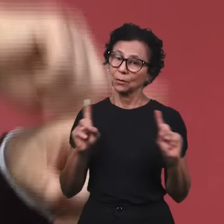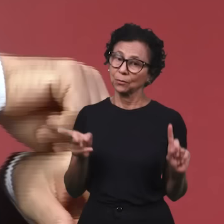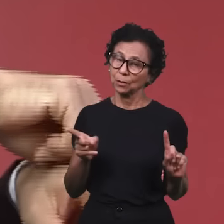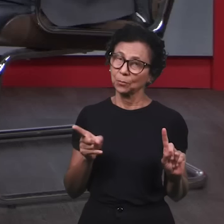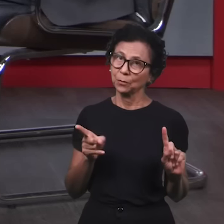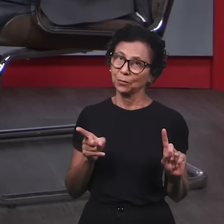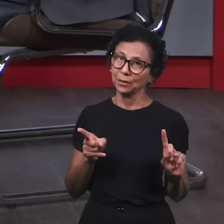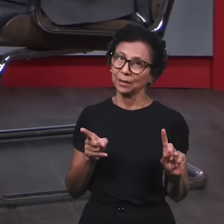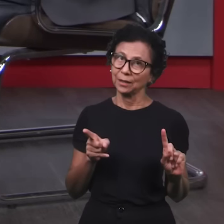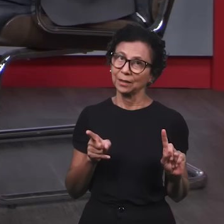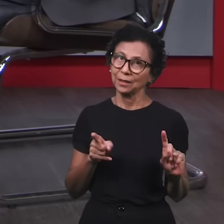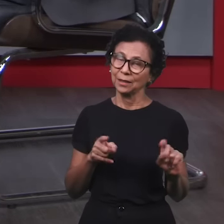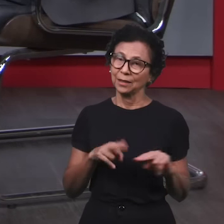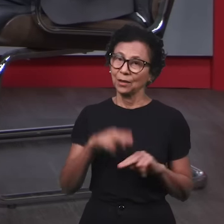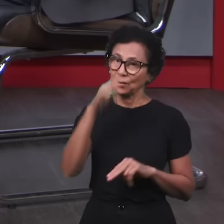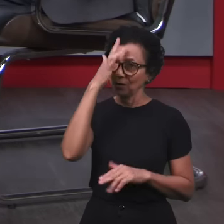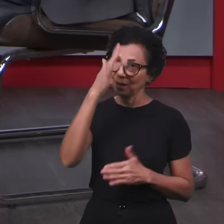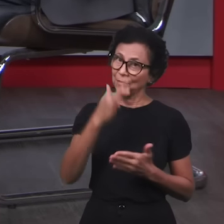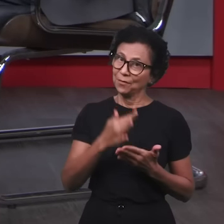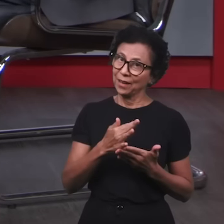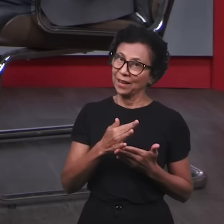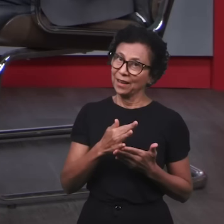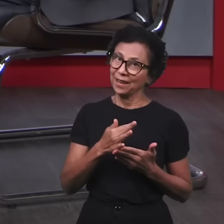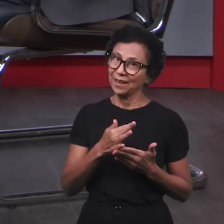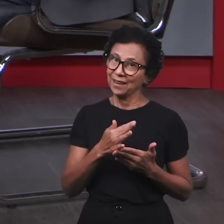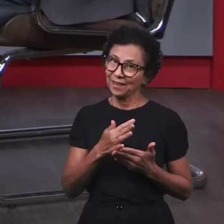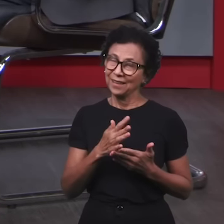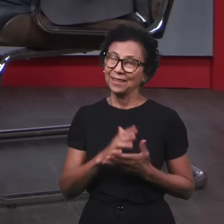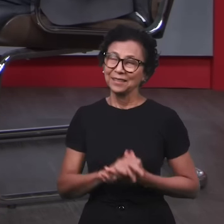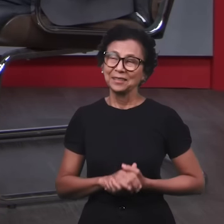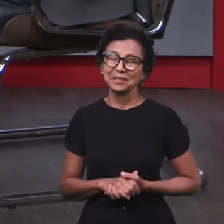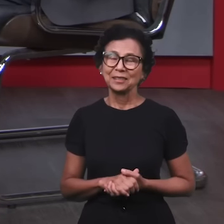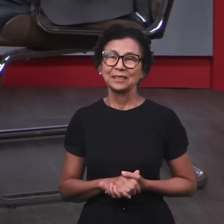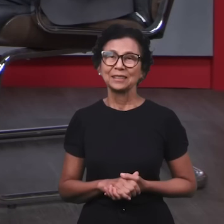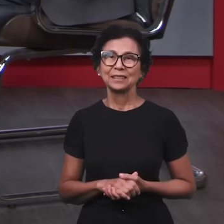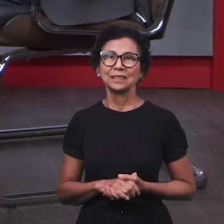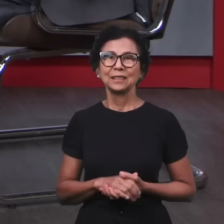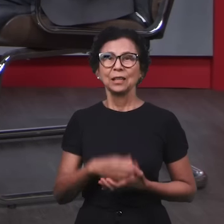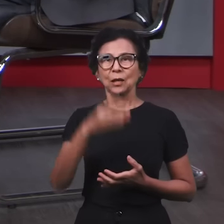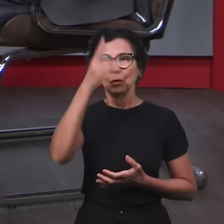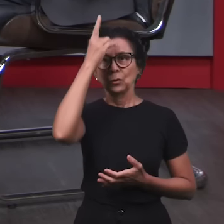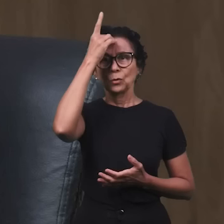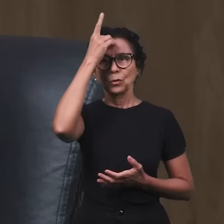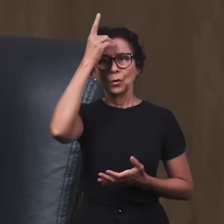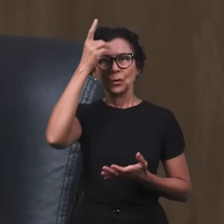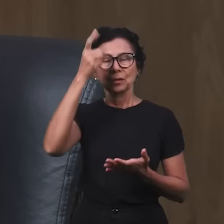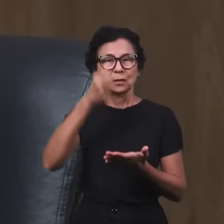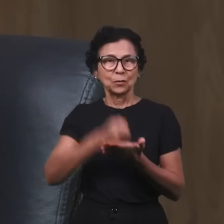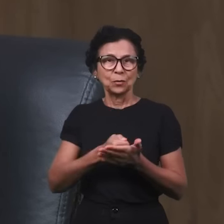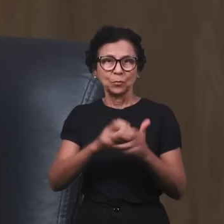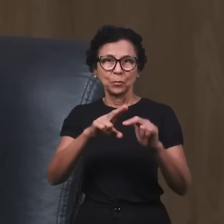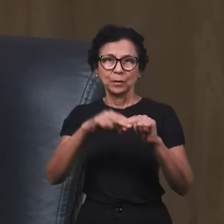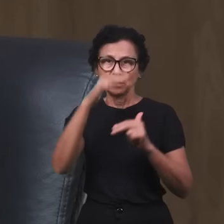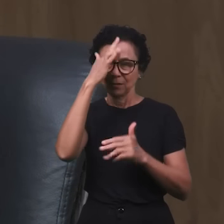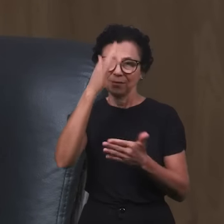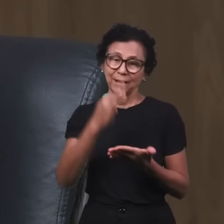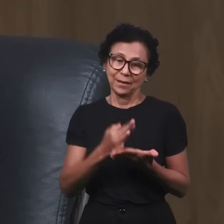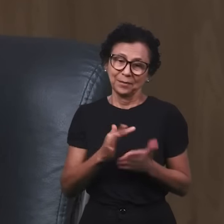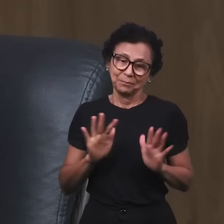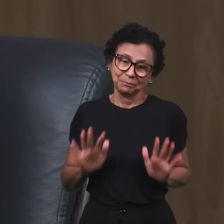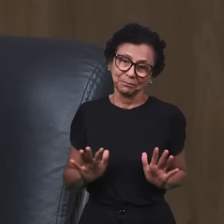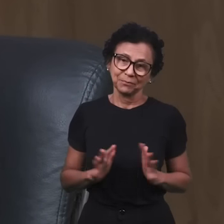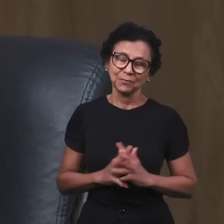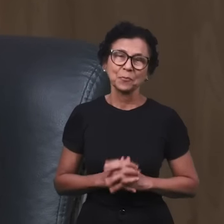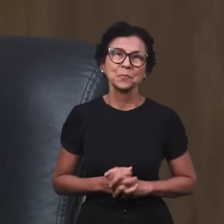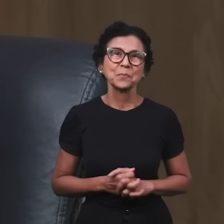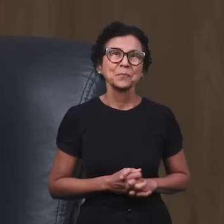Voltando... Não tem como você escapar. Já que você voltou ao Jó, né? Nós entramos na cura,